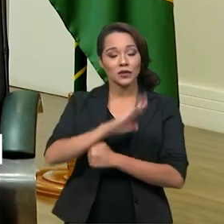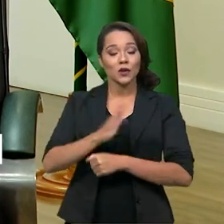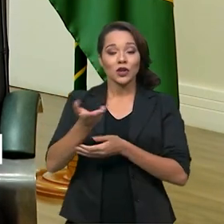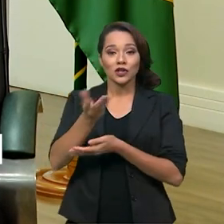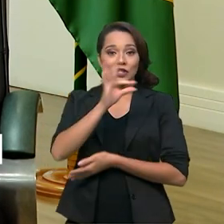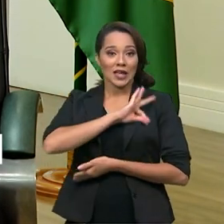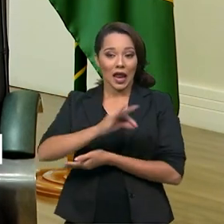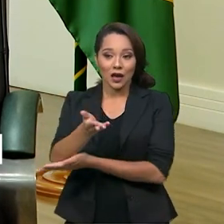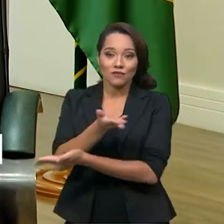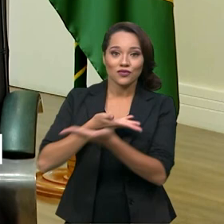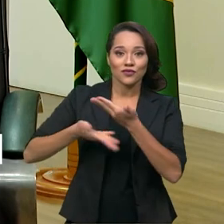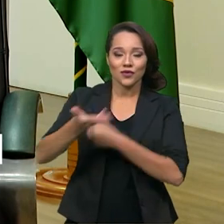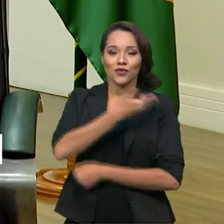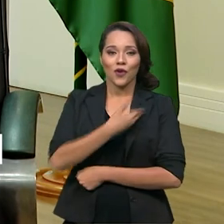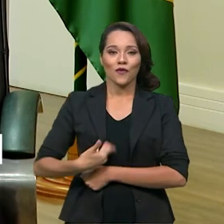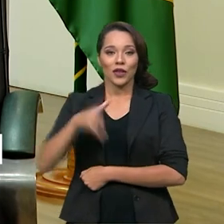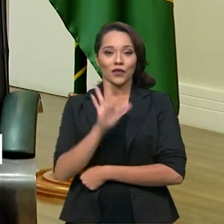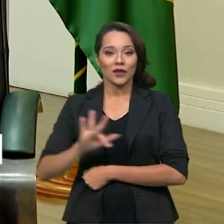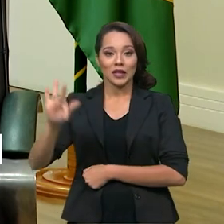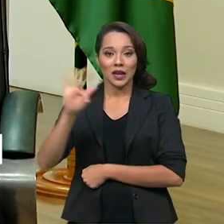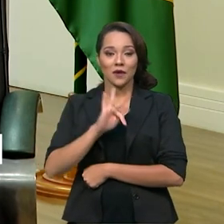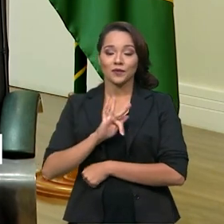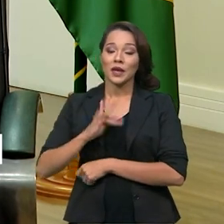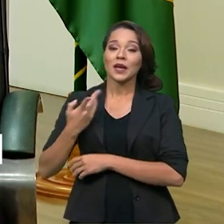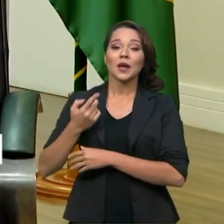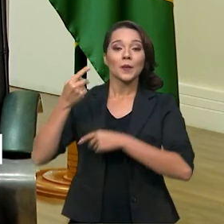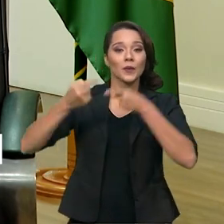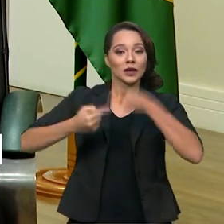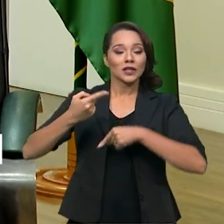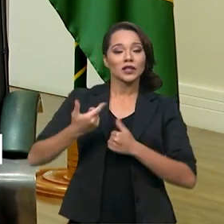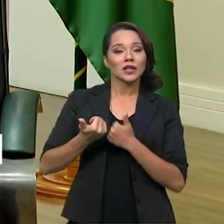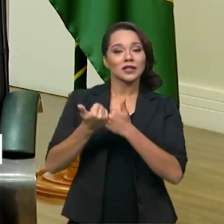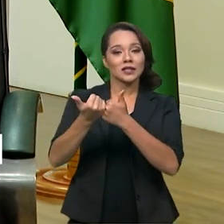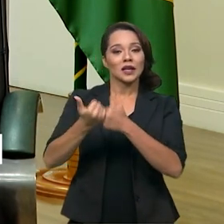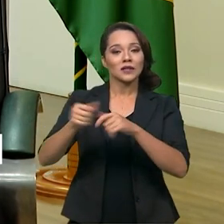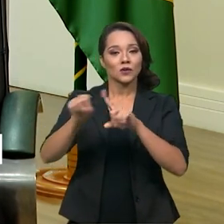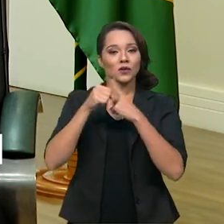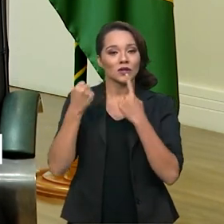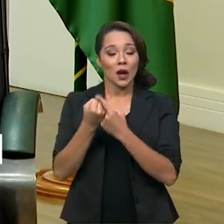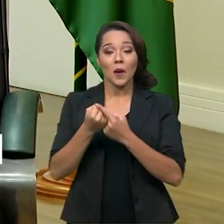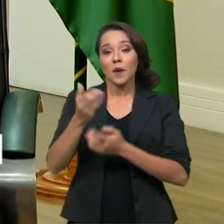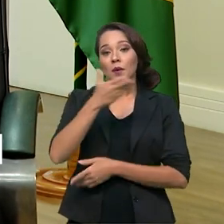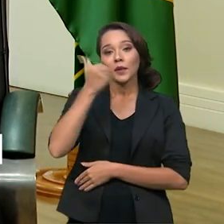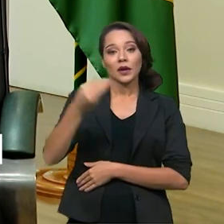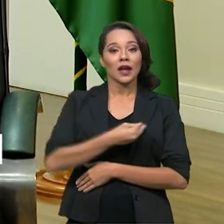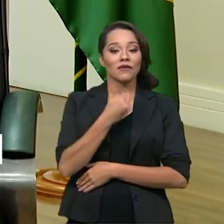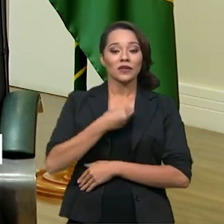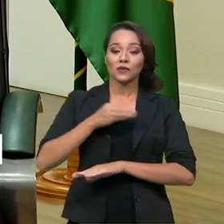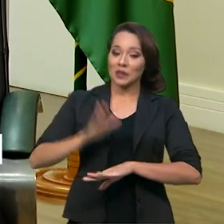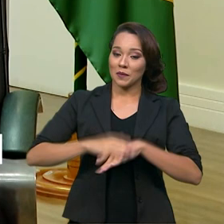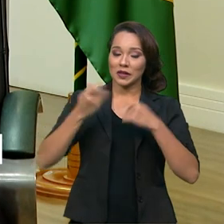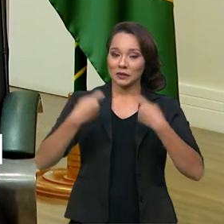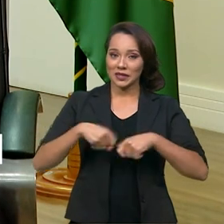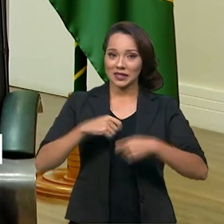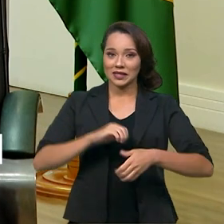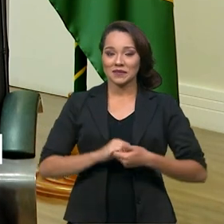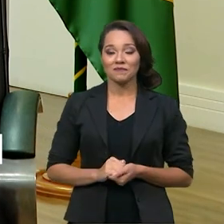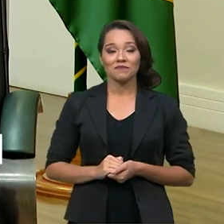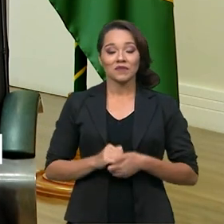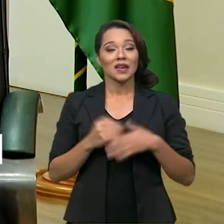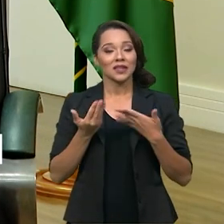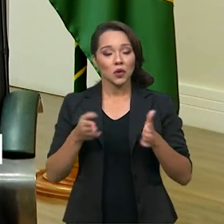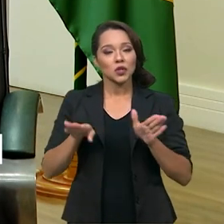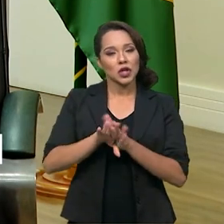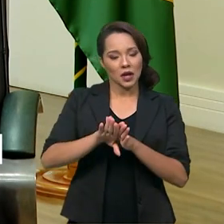do governo federal, o programa que interliga políticas de assistência social para melhorar a vida dos mais necessitados, chega,